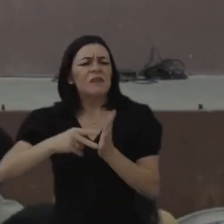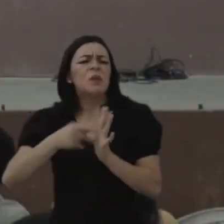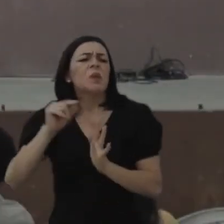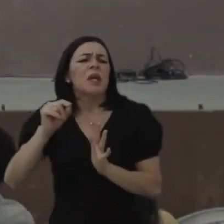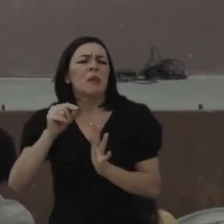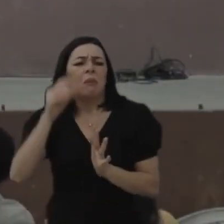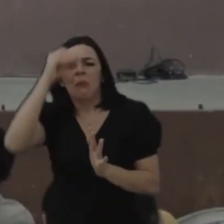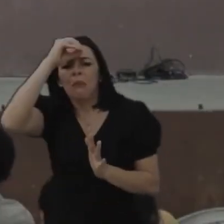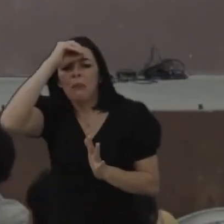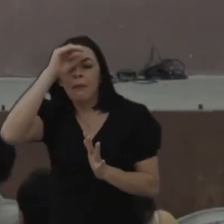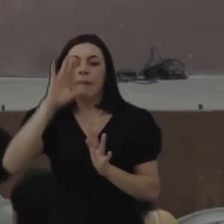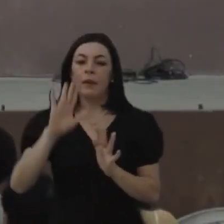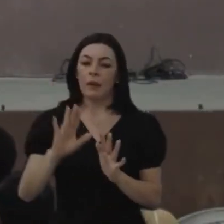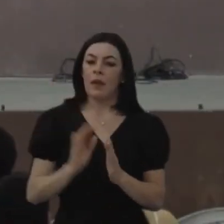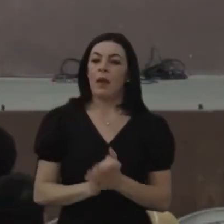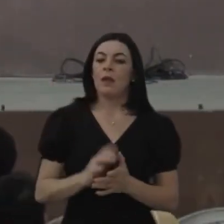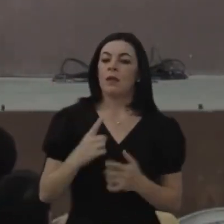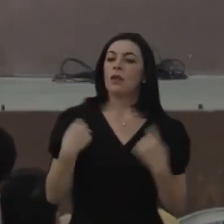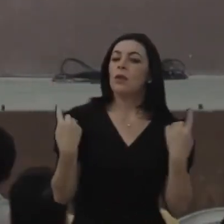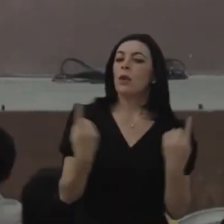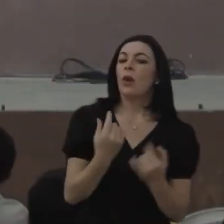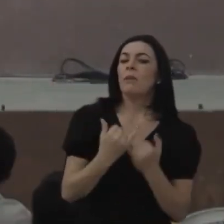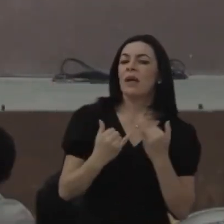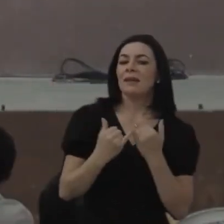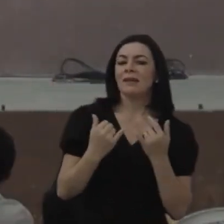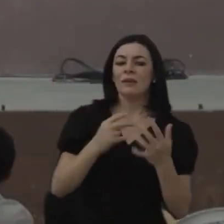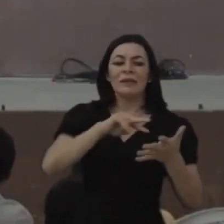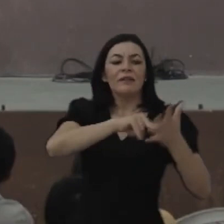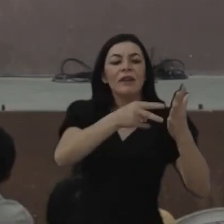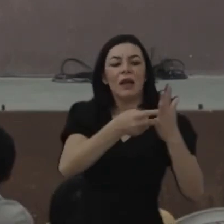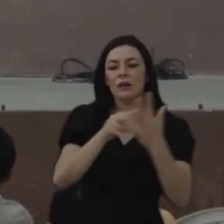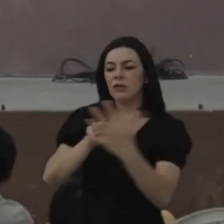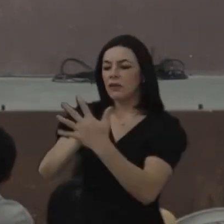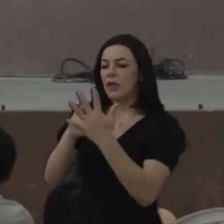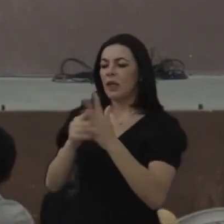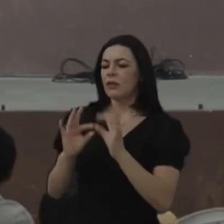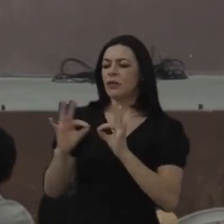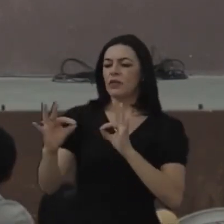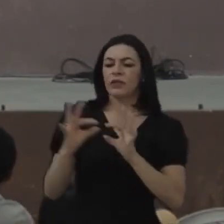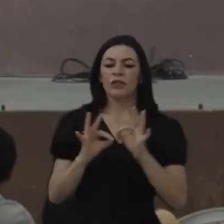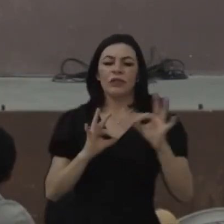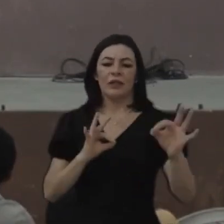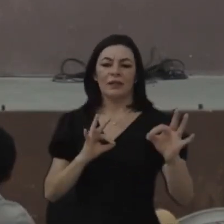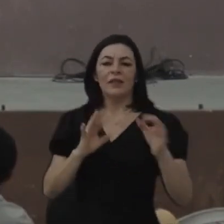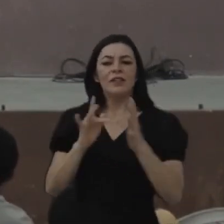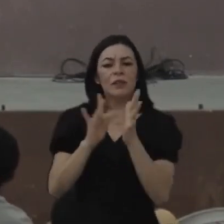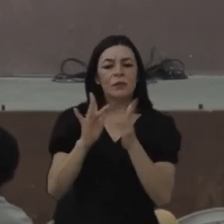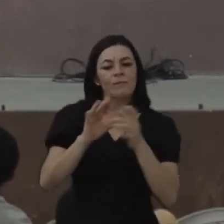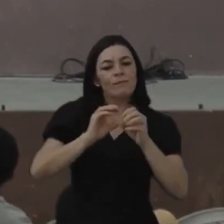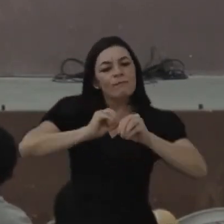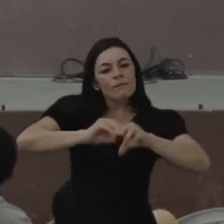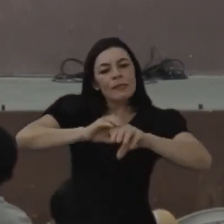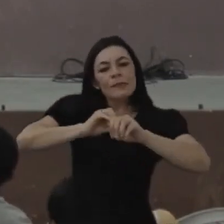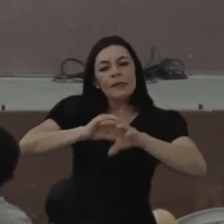Então, de certa forma, a gente acaba ficando um pouco distante do significado do que Jesus está nos dando aqui.